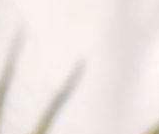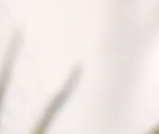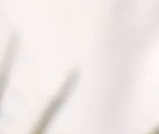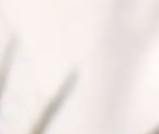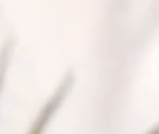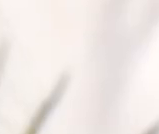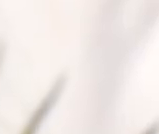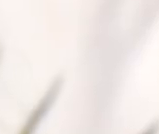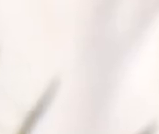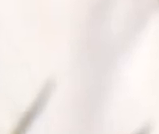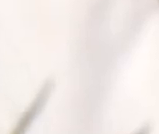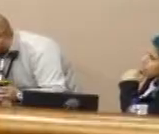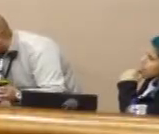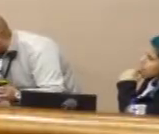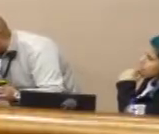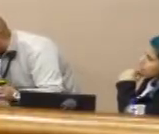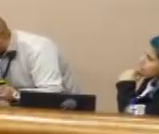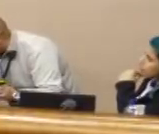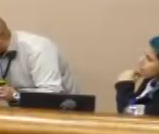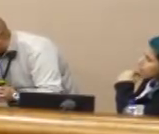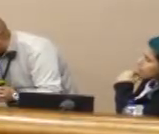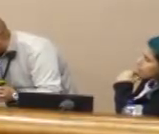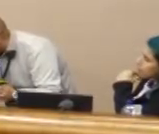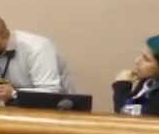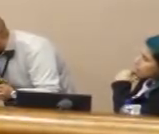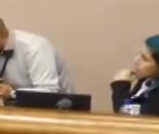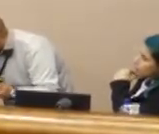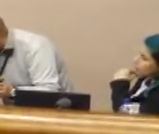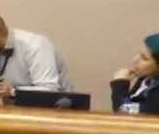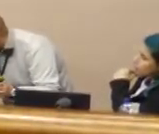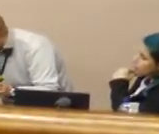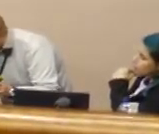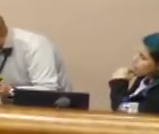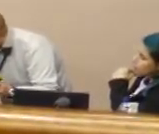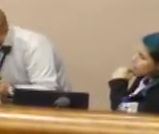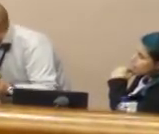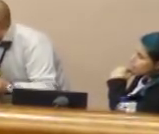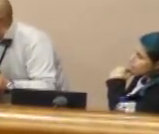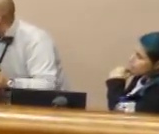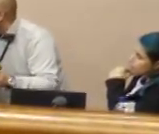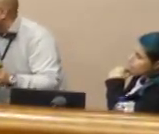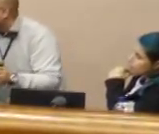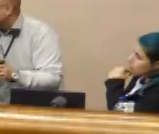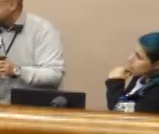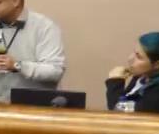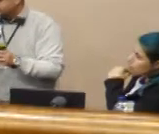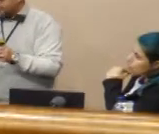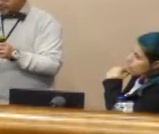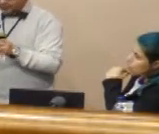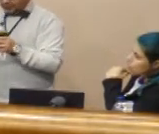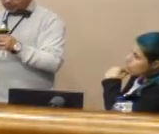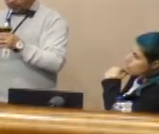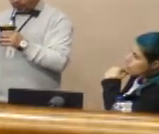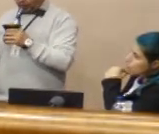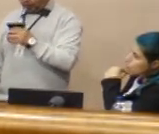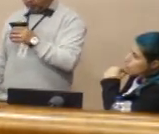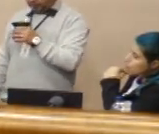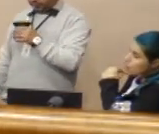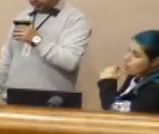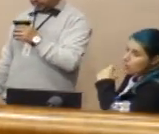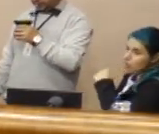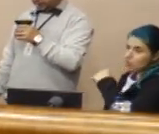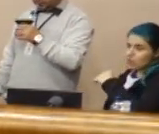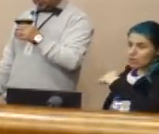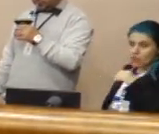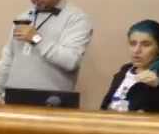entidades e profissionais da área da saúde. Entre as ações está a caminhada Maio Furta Cor, que ocorre no dia 10, a partir das 9 da